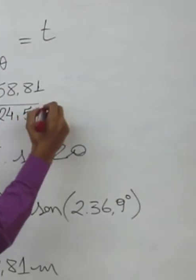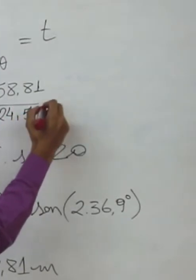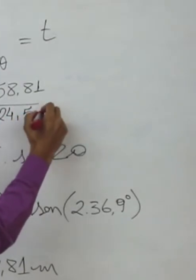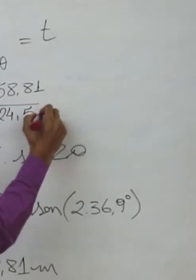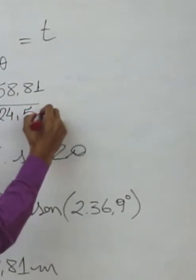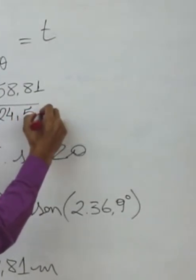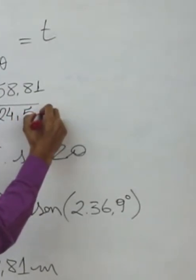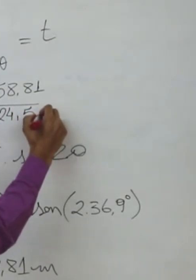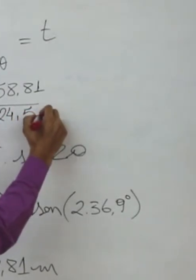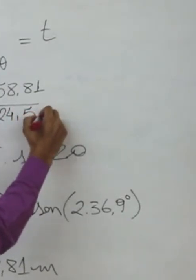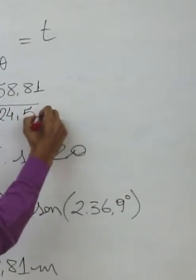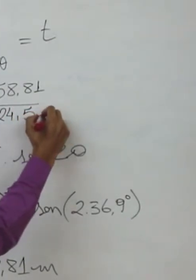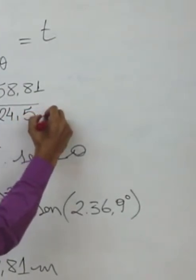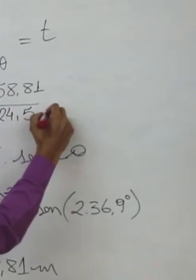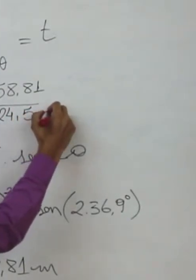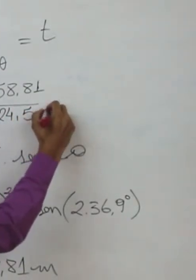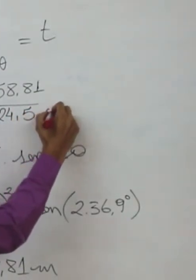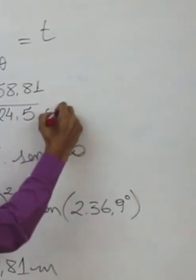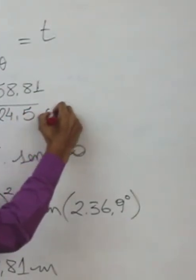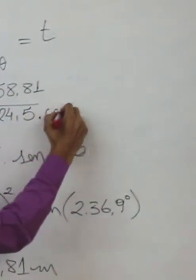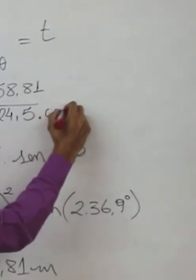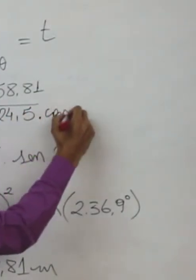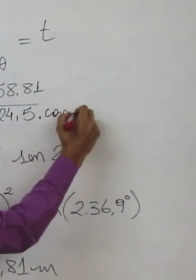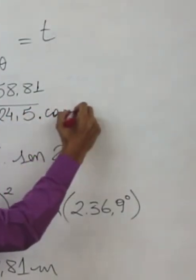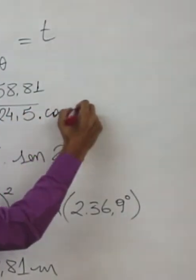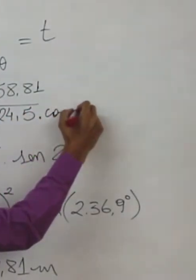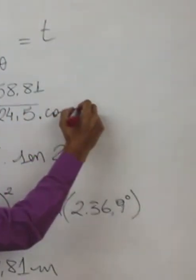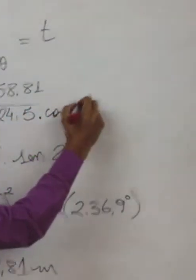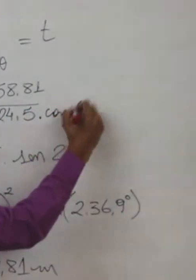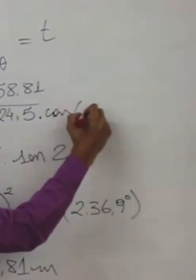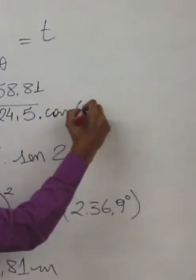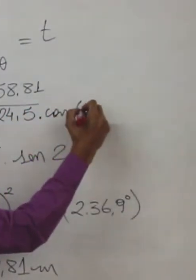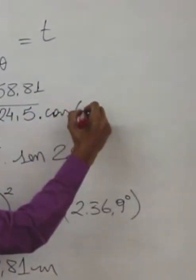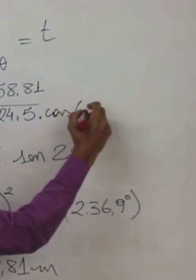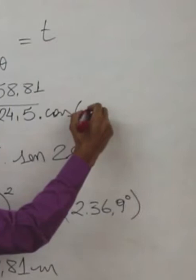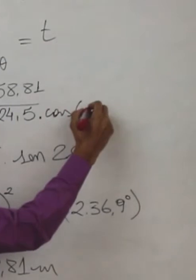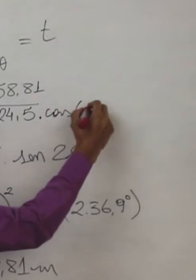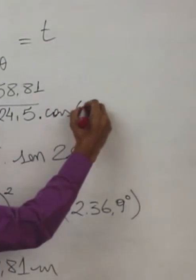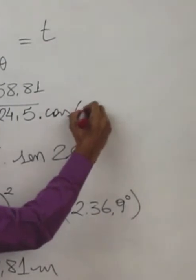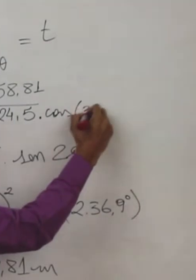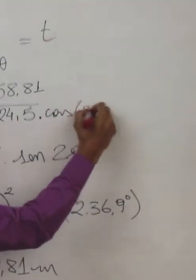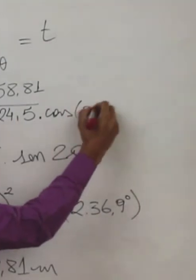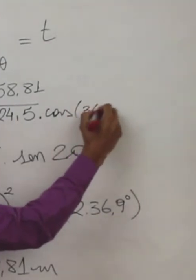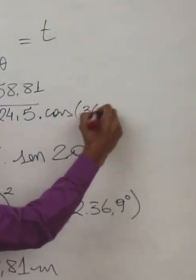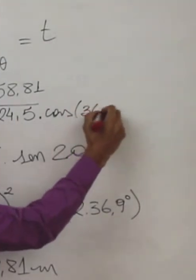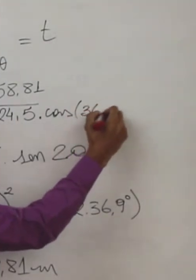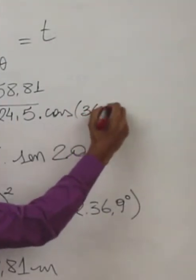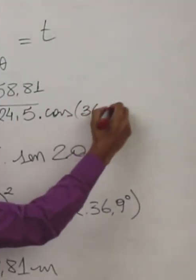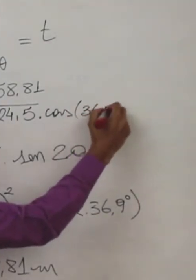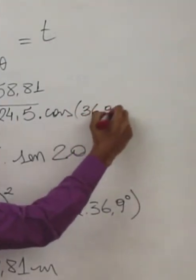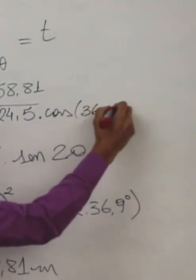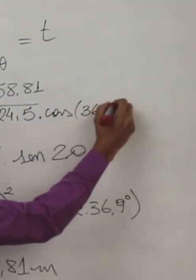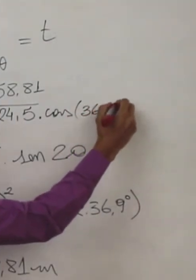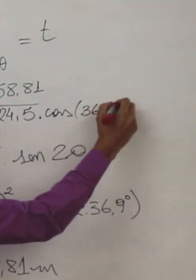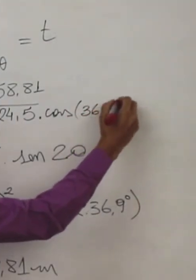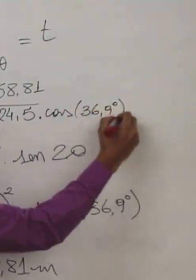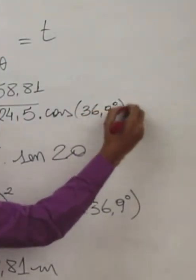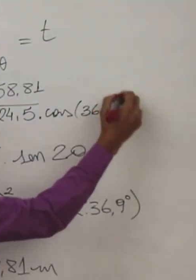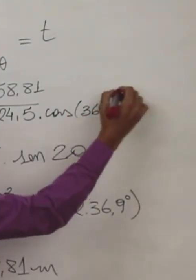24,5 vezes o cosseno do ângulo, que é